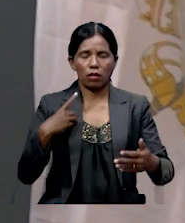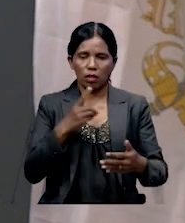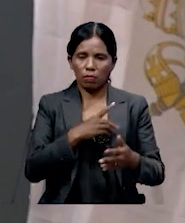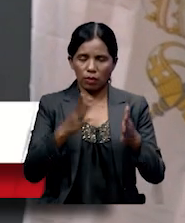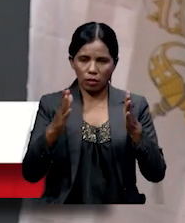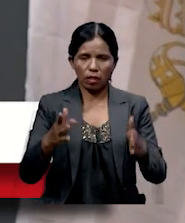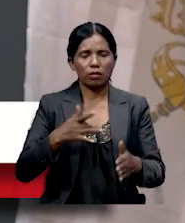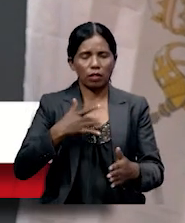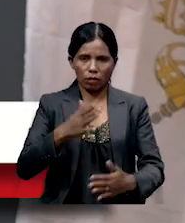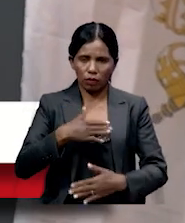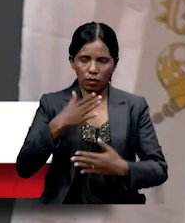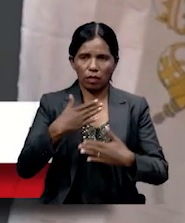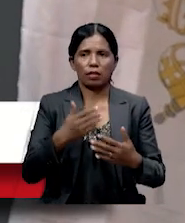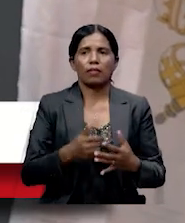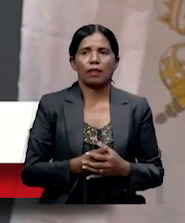unanimemente,